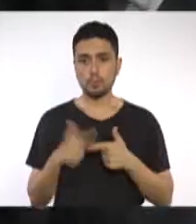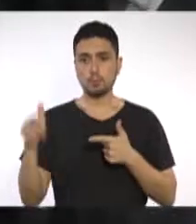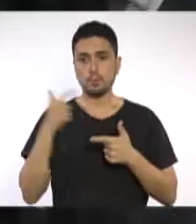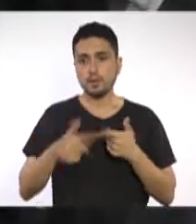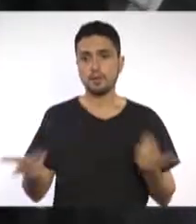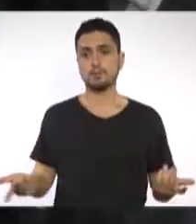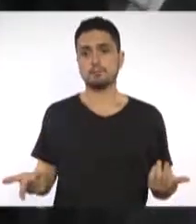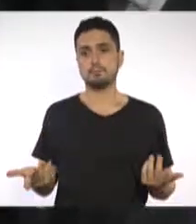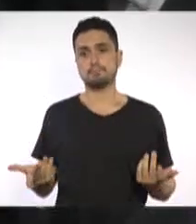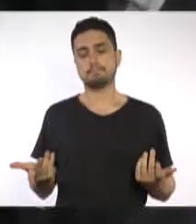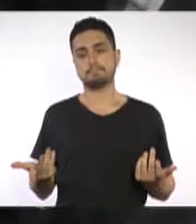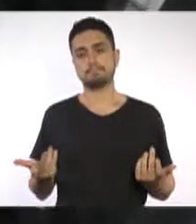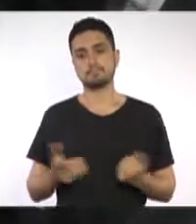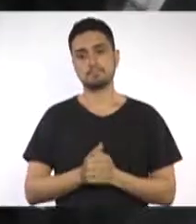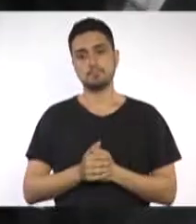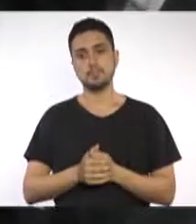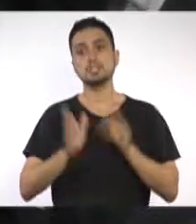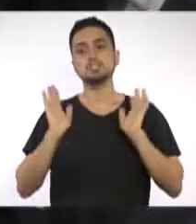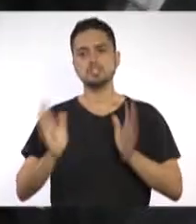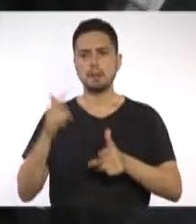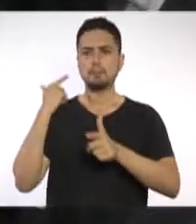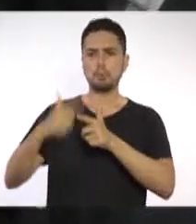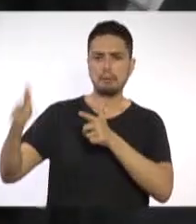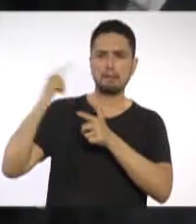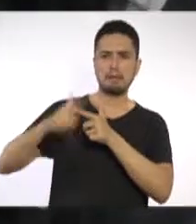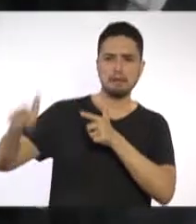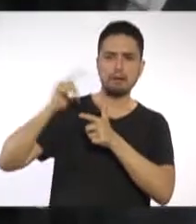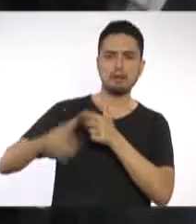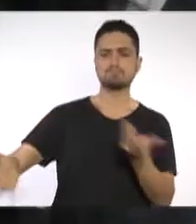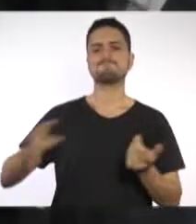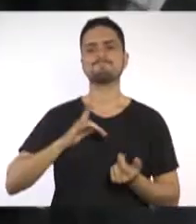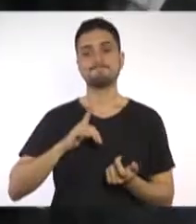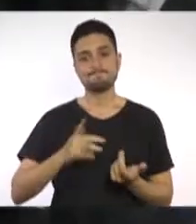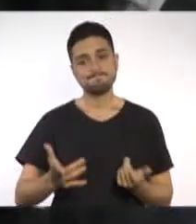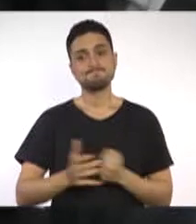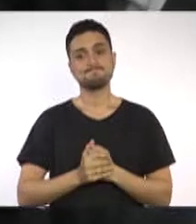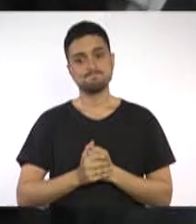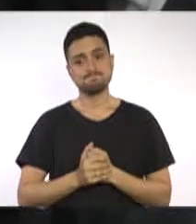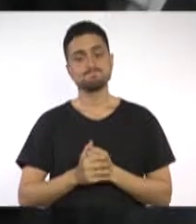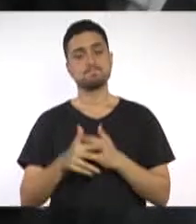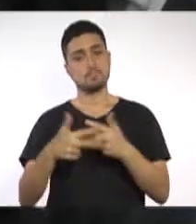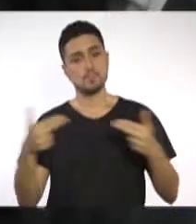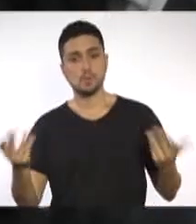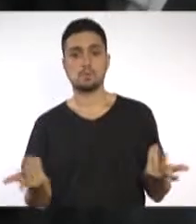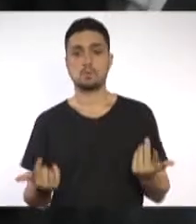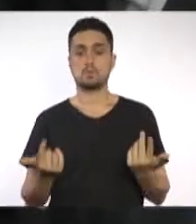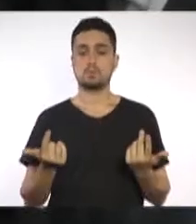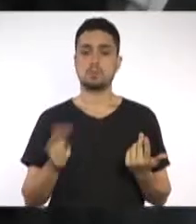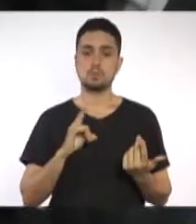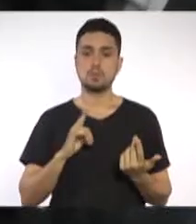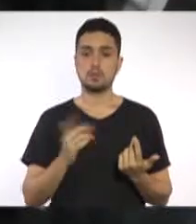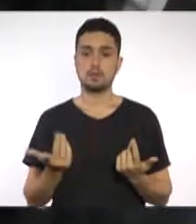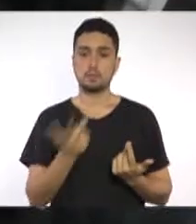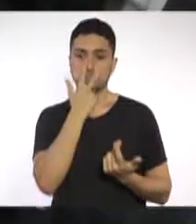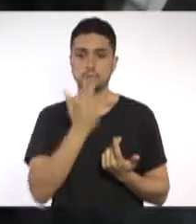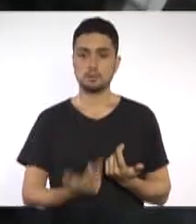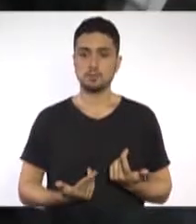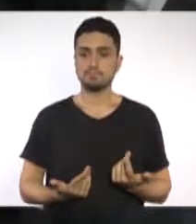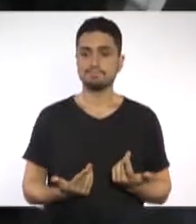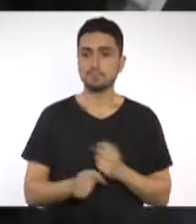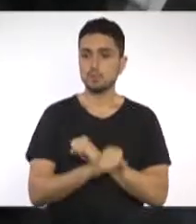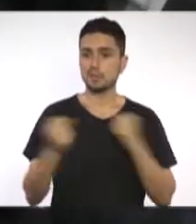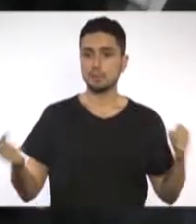o que, por si só, já apresenta um grande óbice uma mácula, talvez irremediável, ao princípio